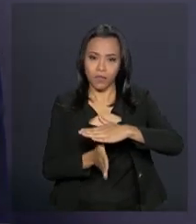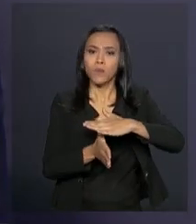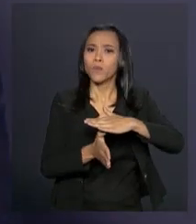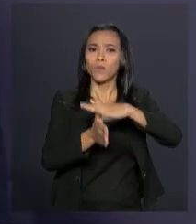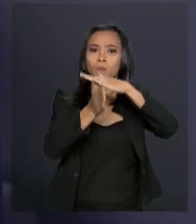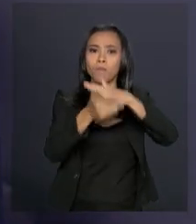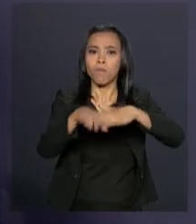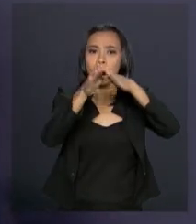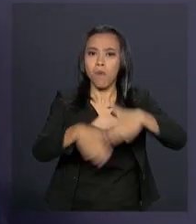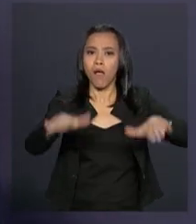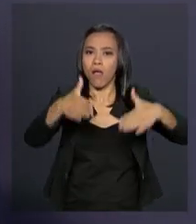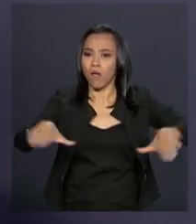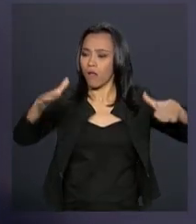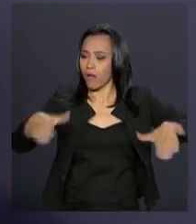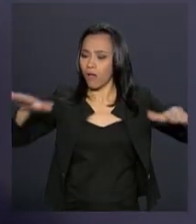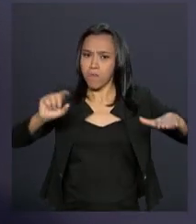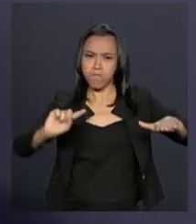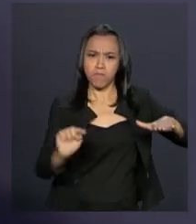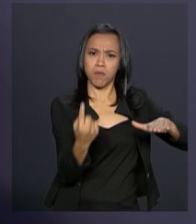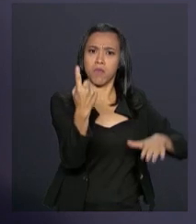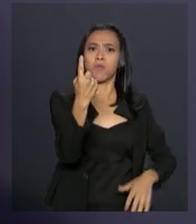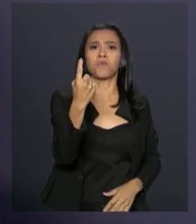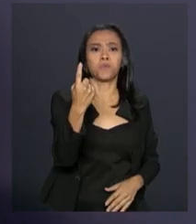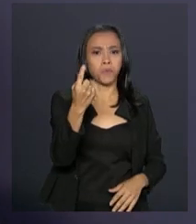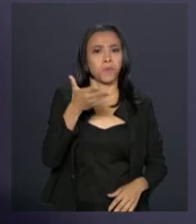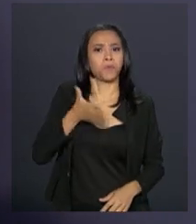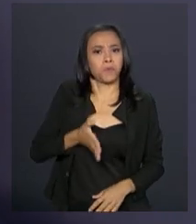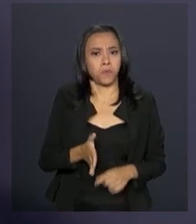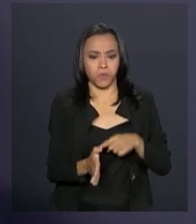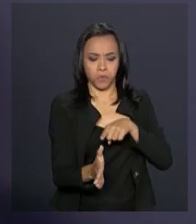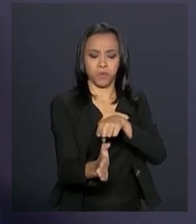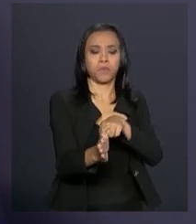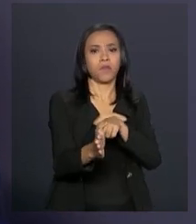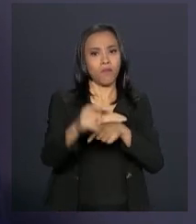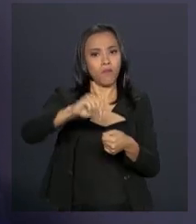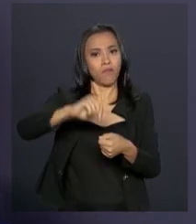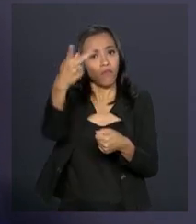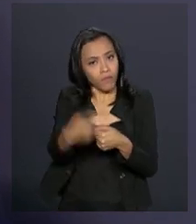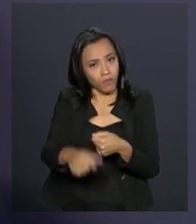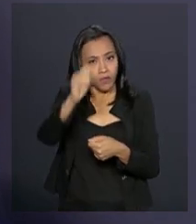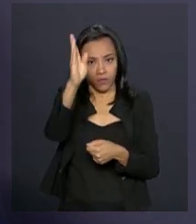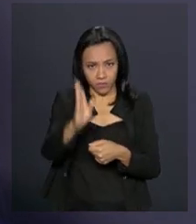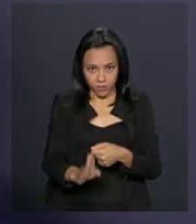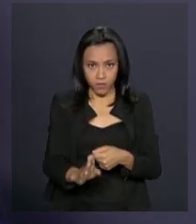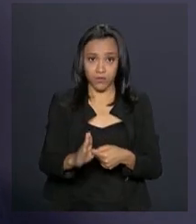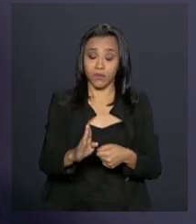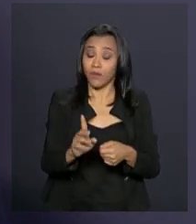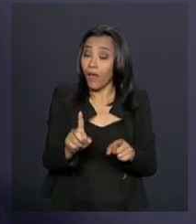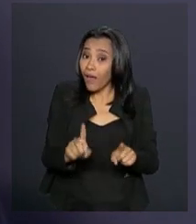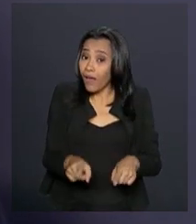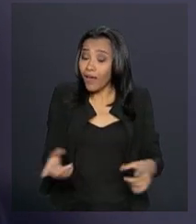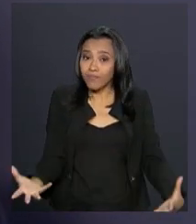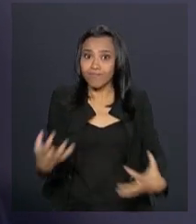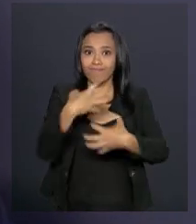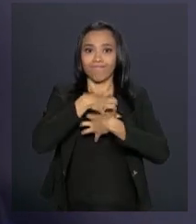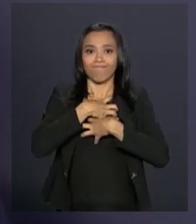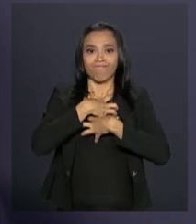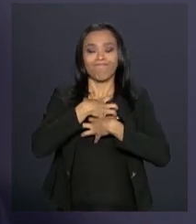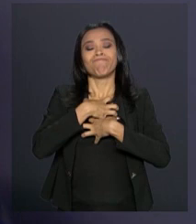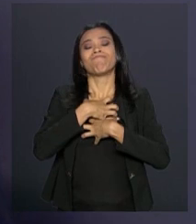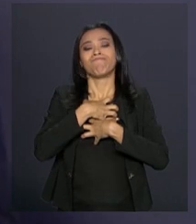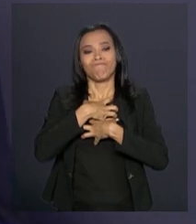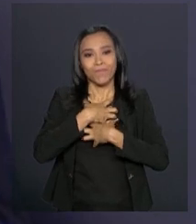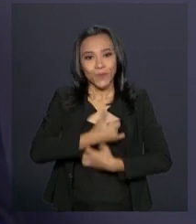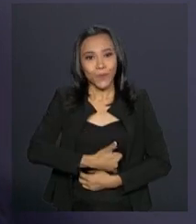submarino primeiríssimo submarino de fabricação nacional é motivo de justificado